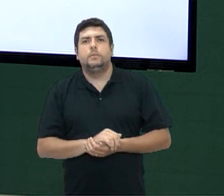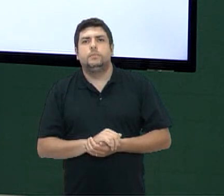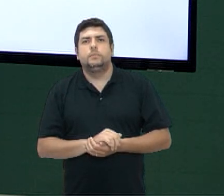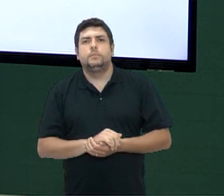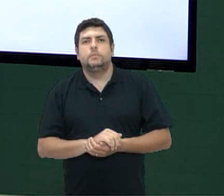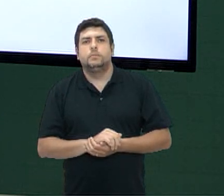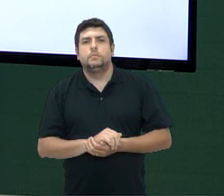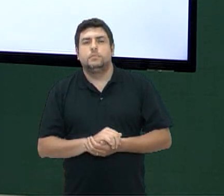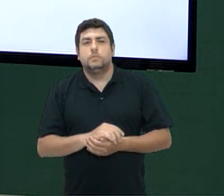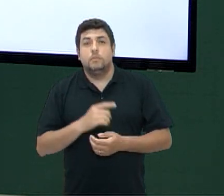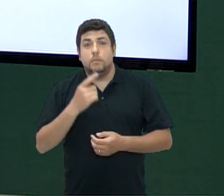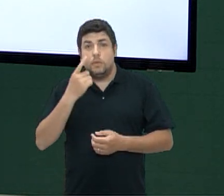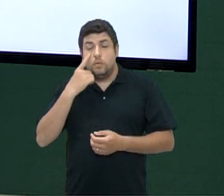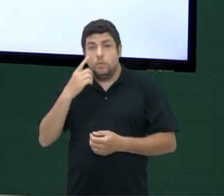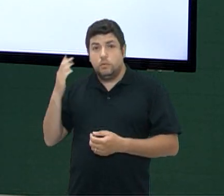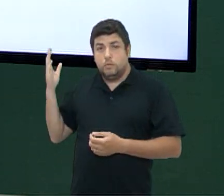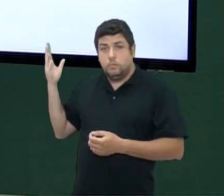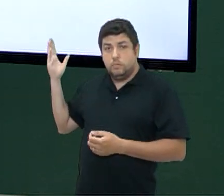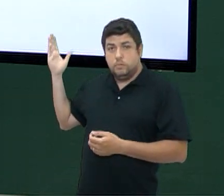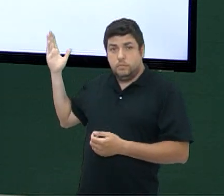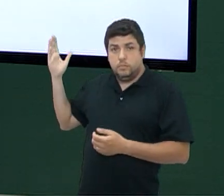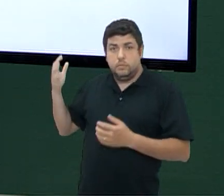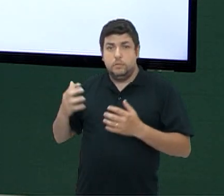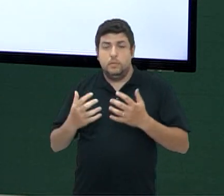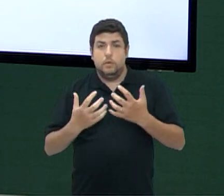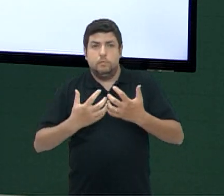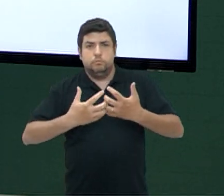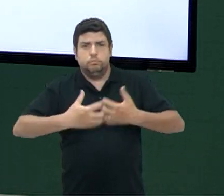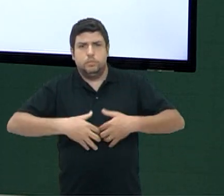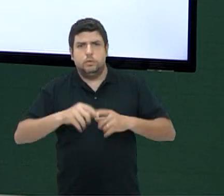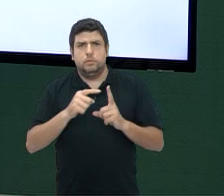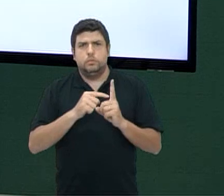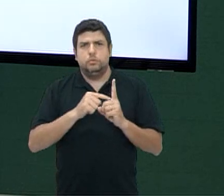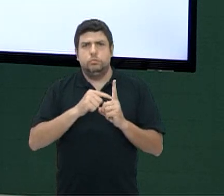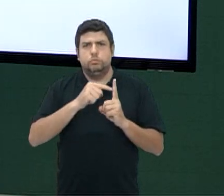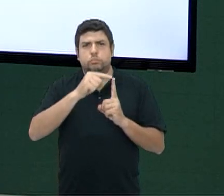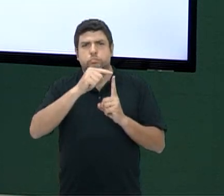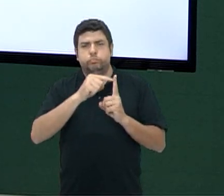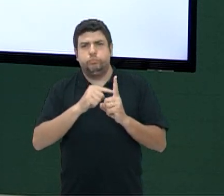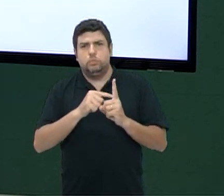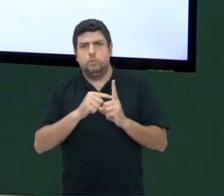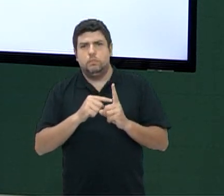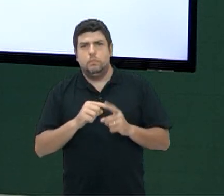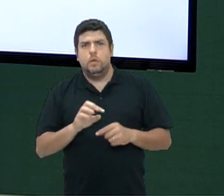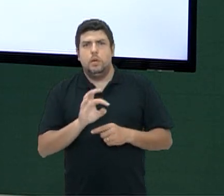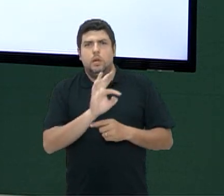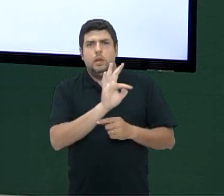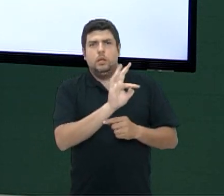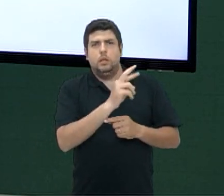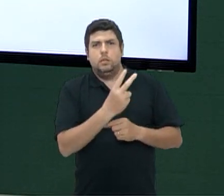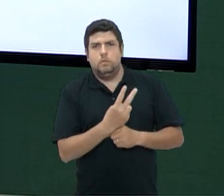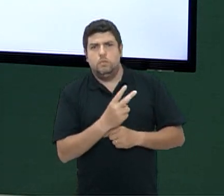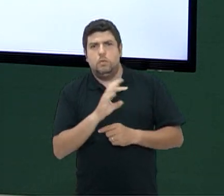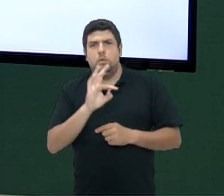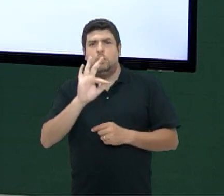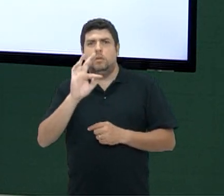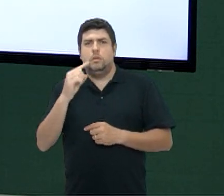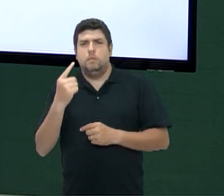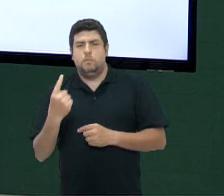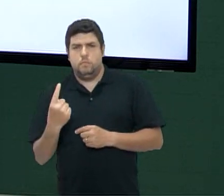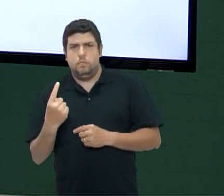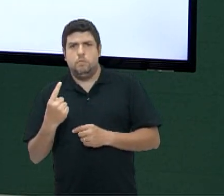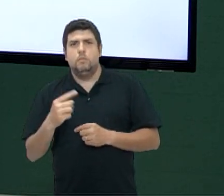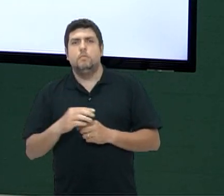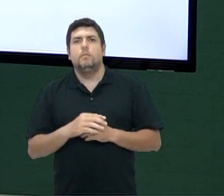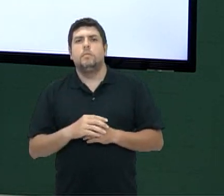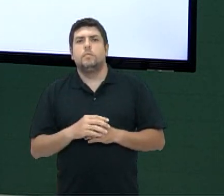conceito de uma máquina térmica, onde temos aqui, ó, T2 e T1, que representam as temperaturas em